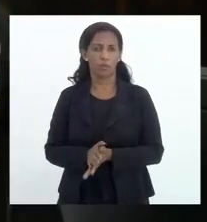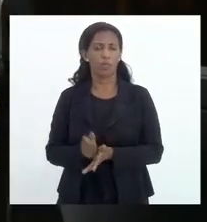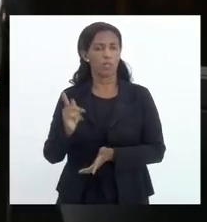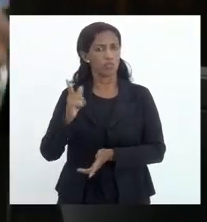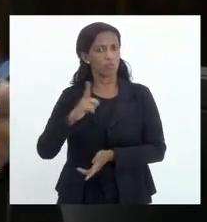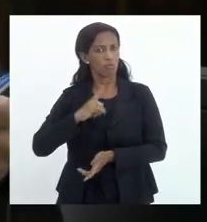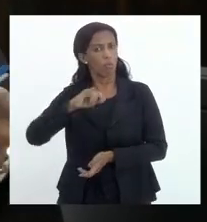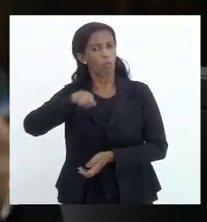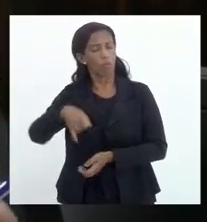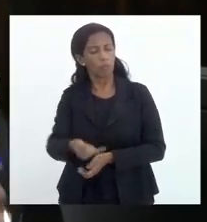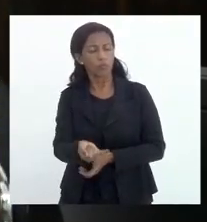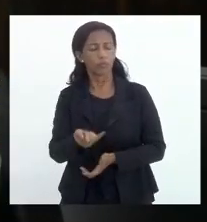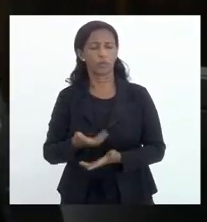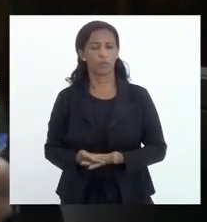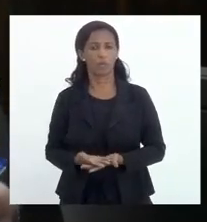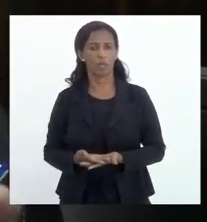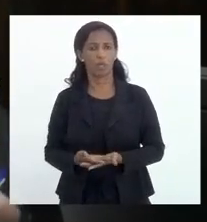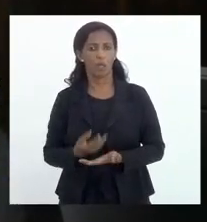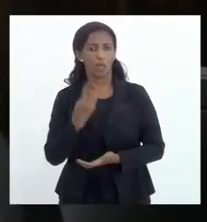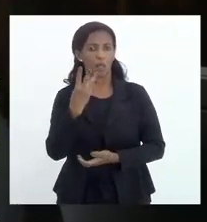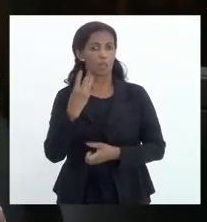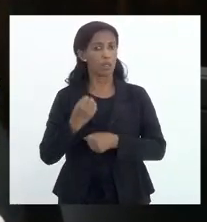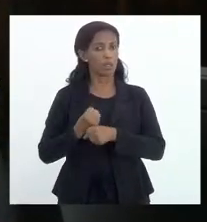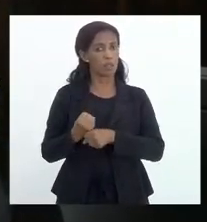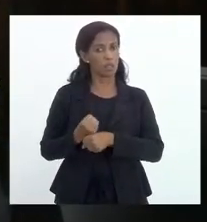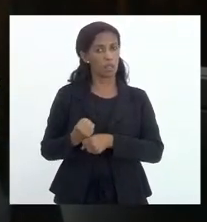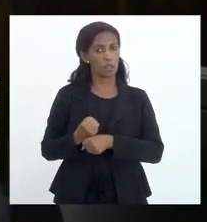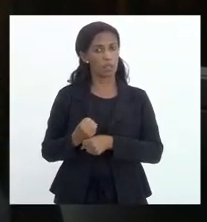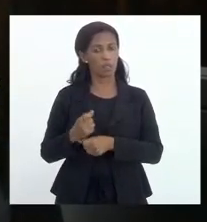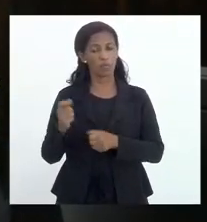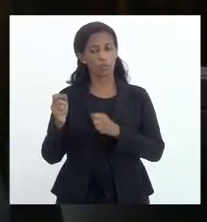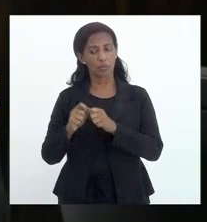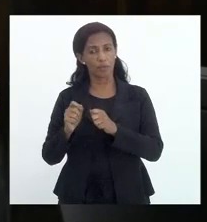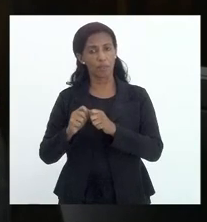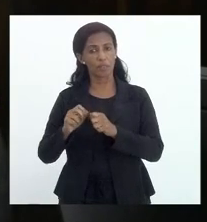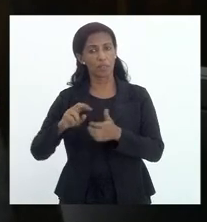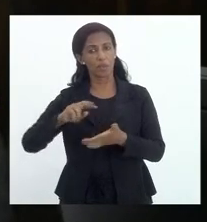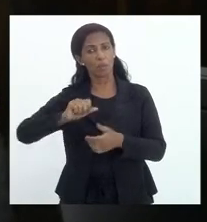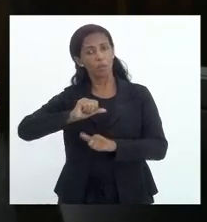ter oportunidade a cada 3 anos de fazer revisões.